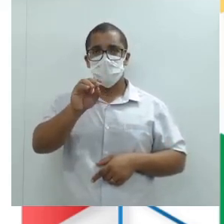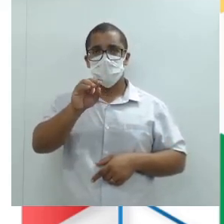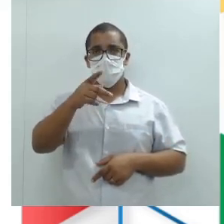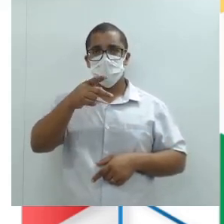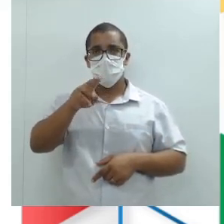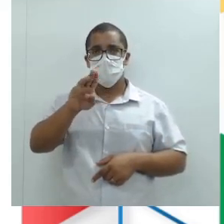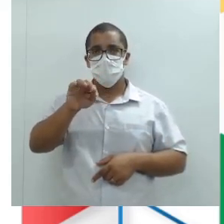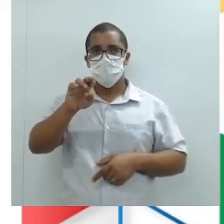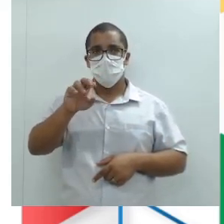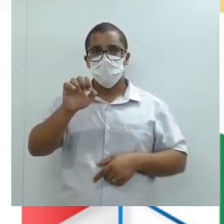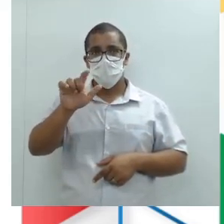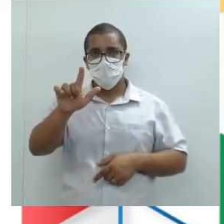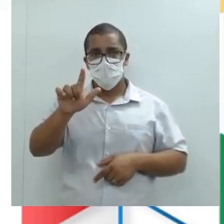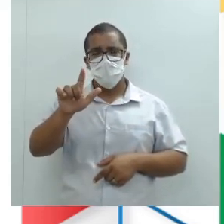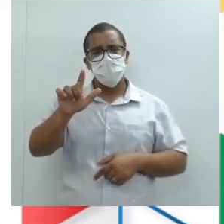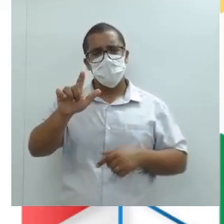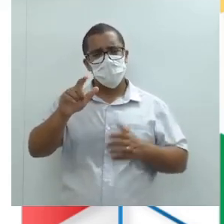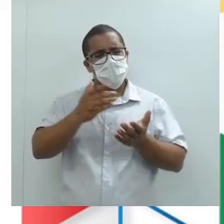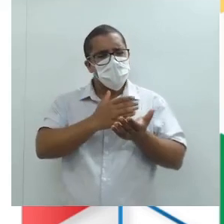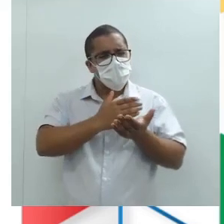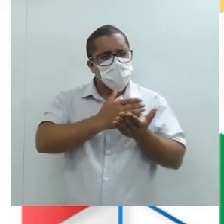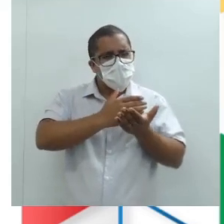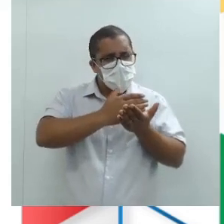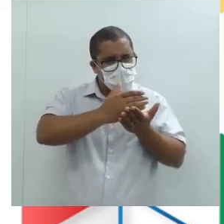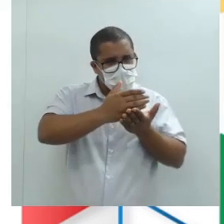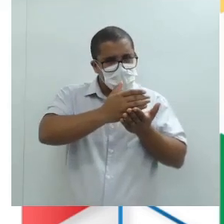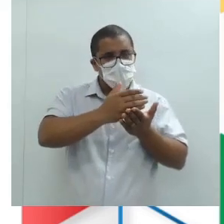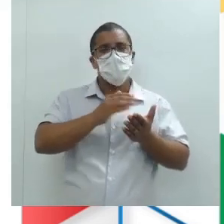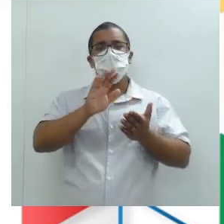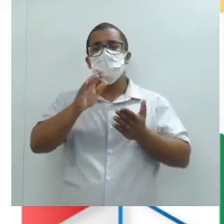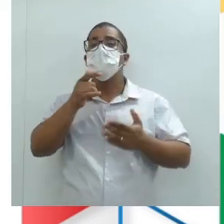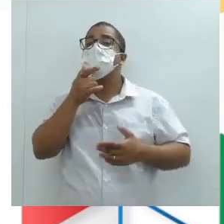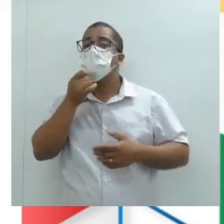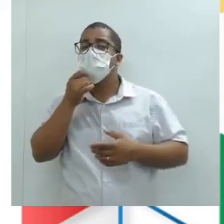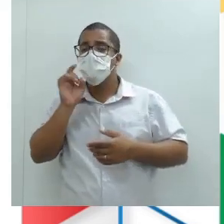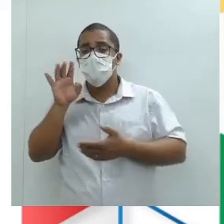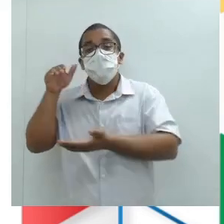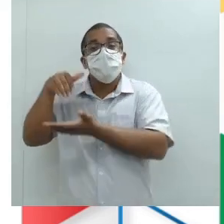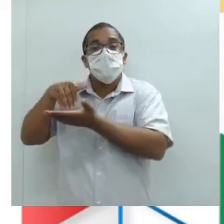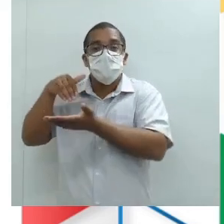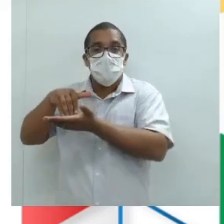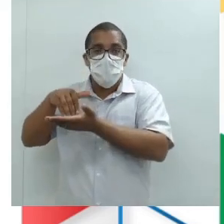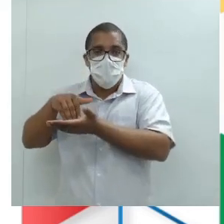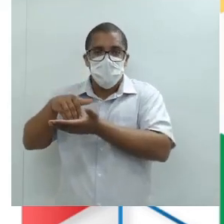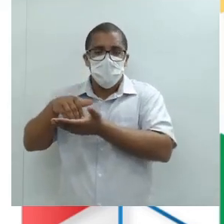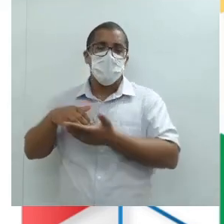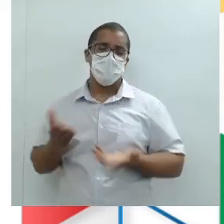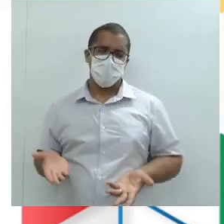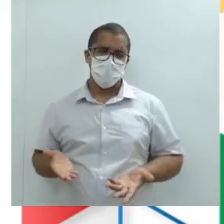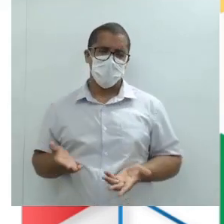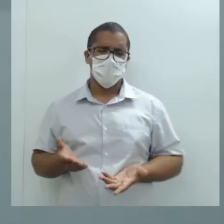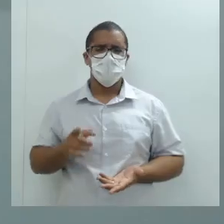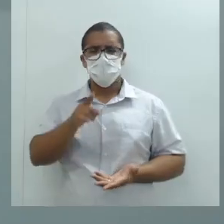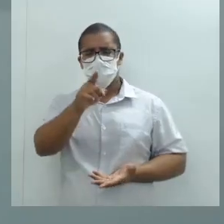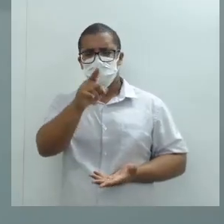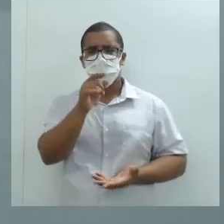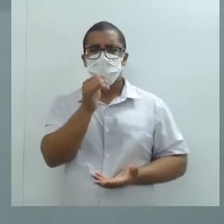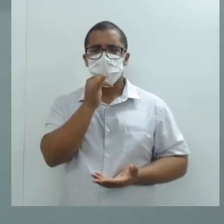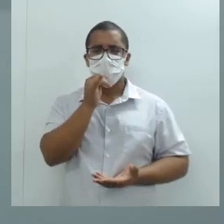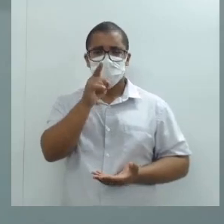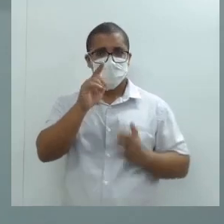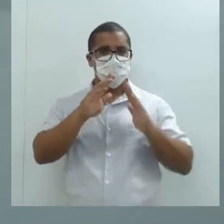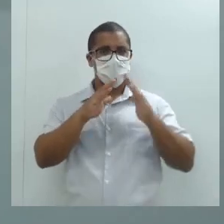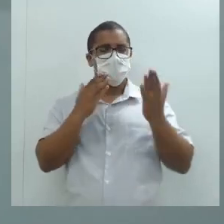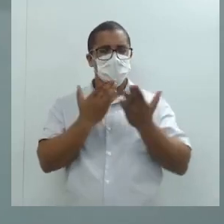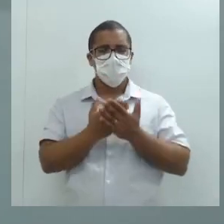puberdade, enquanto os meninos só irão apresentá-lo no final da puberdade. Tanto é que você, quando está lá na